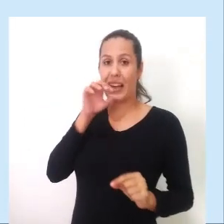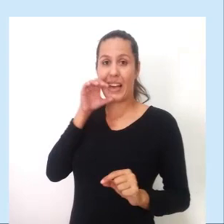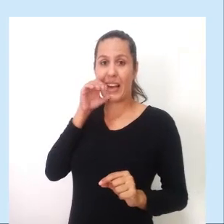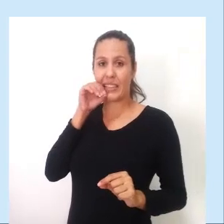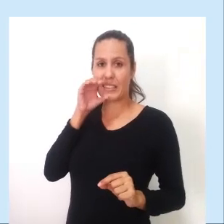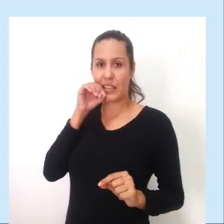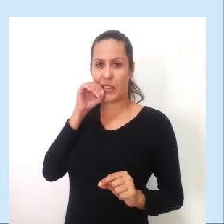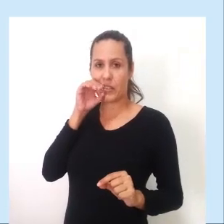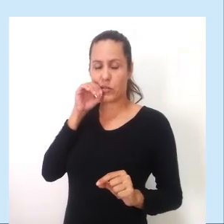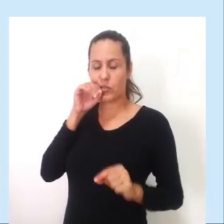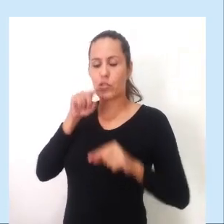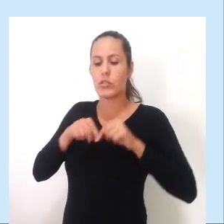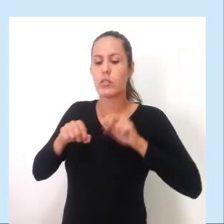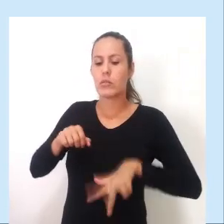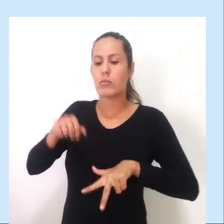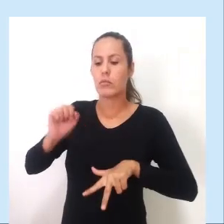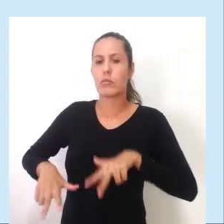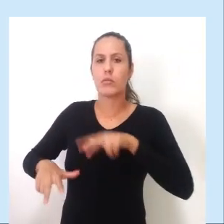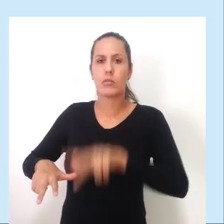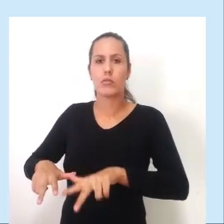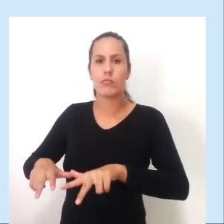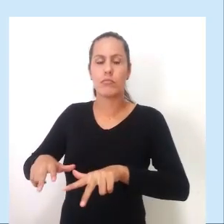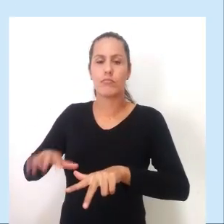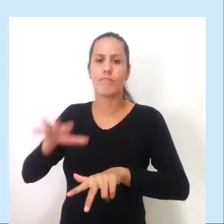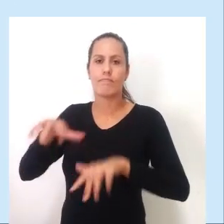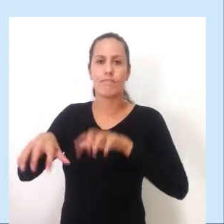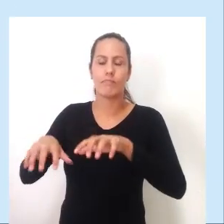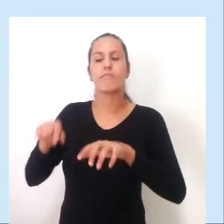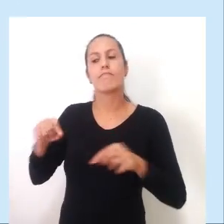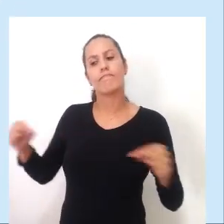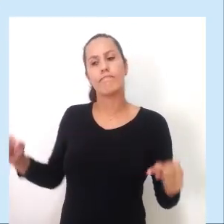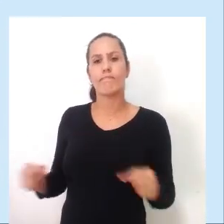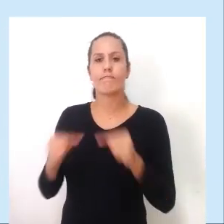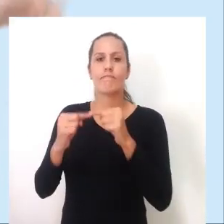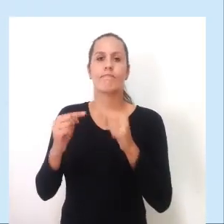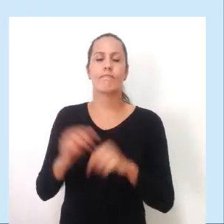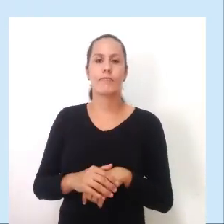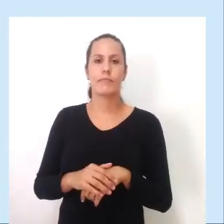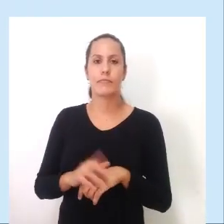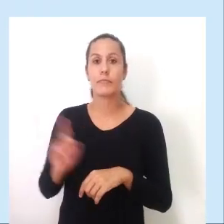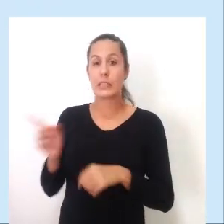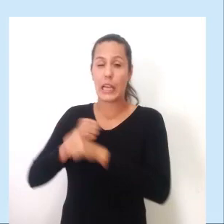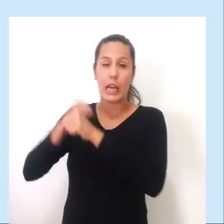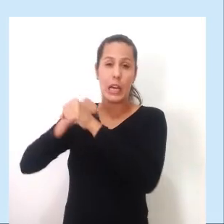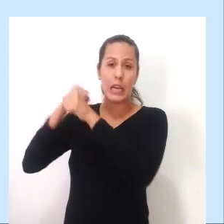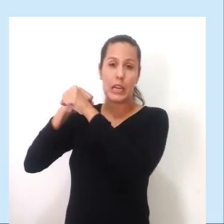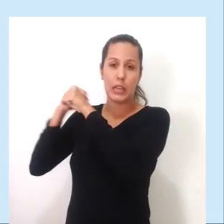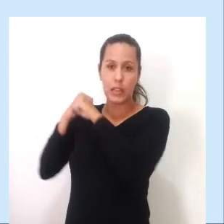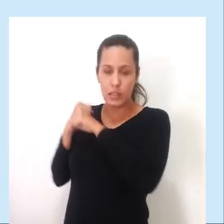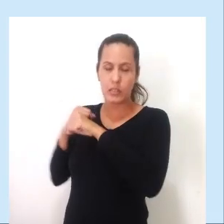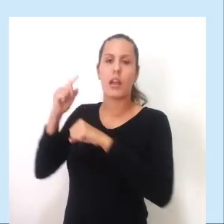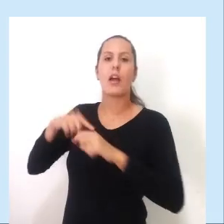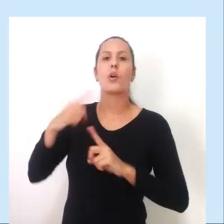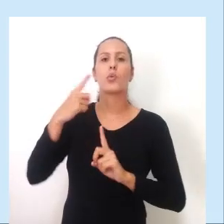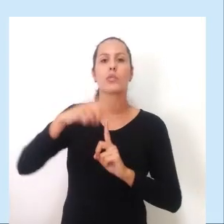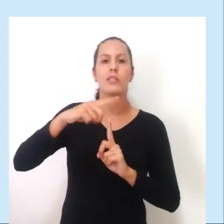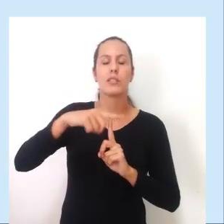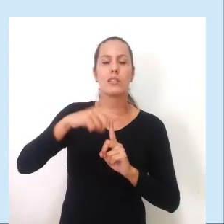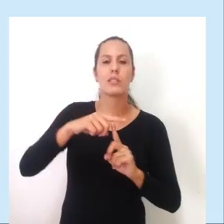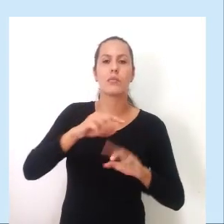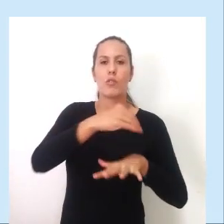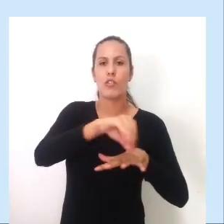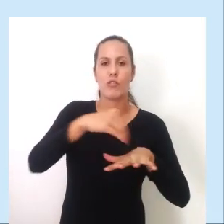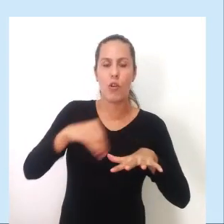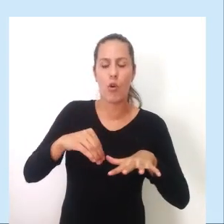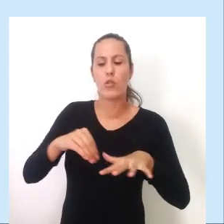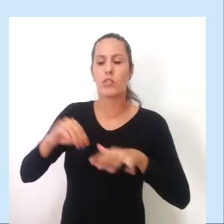por paleontólogos que viveram há milhares e milhares de anos atrás são chamados de fósseis de transição.